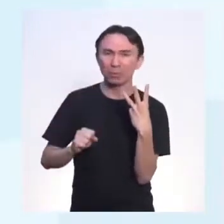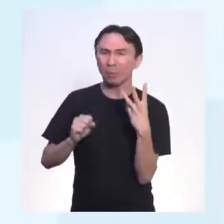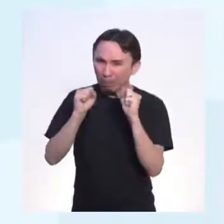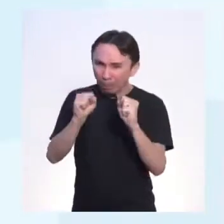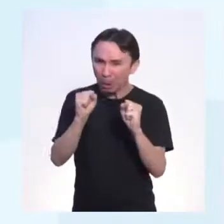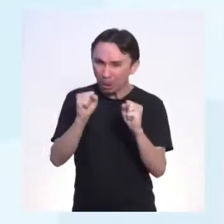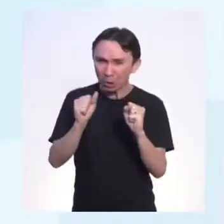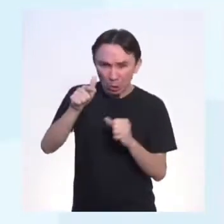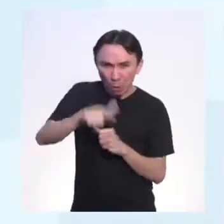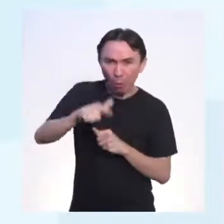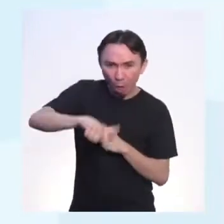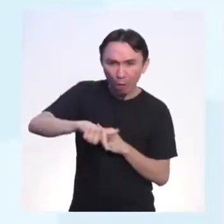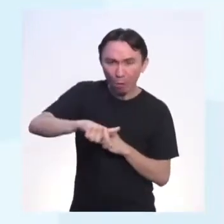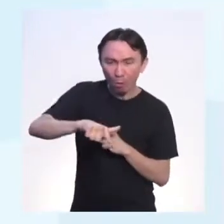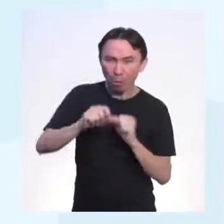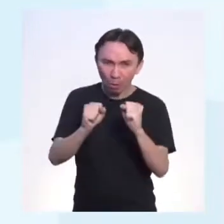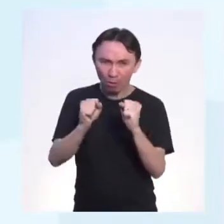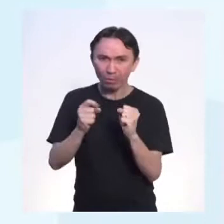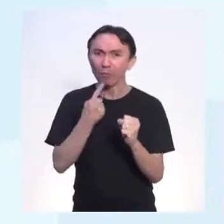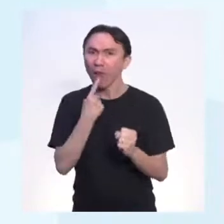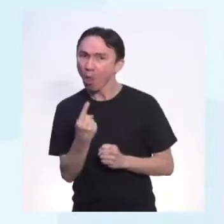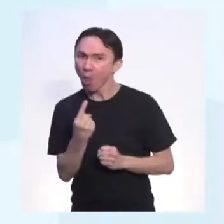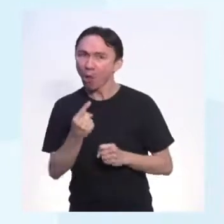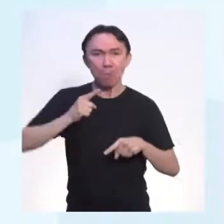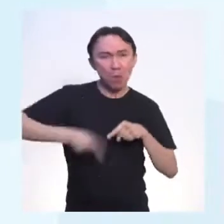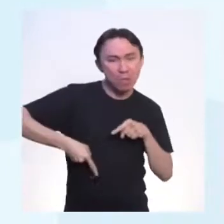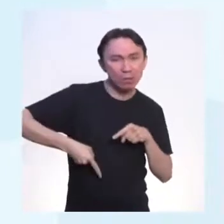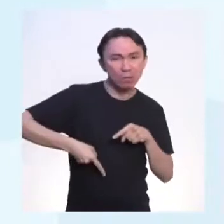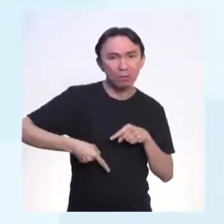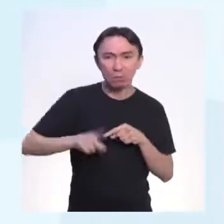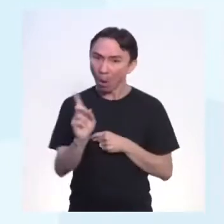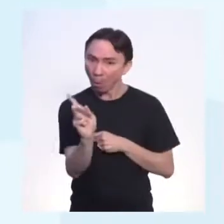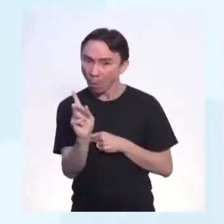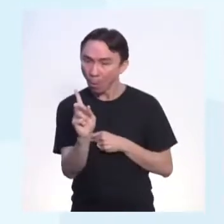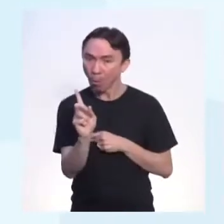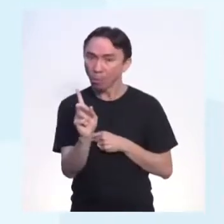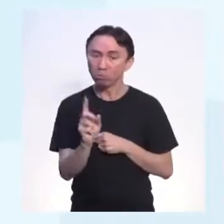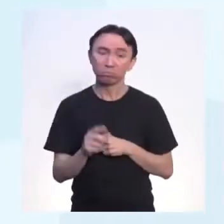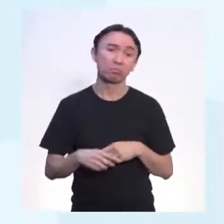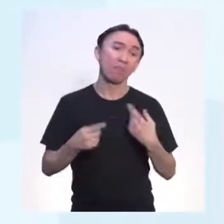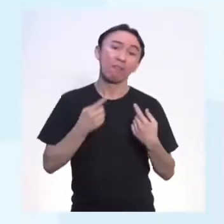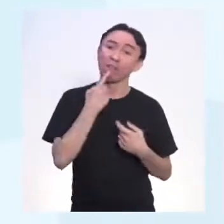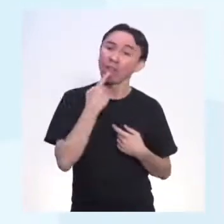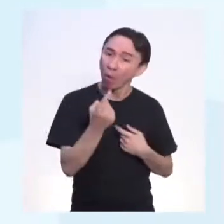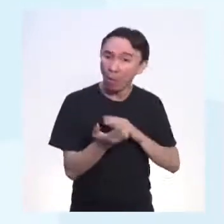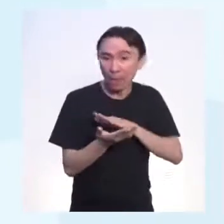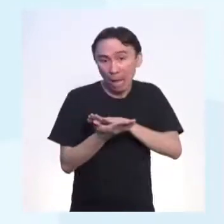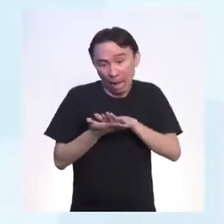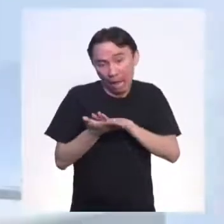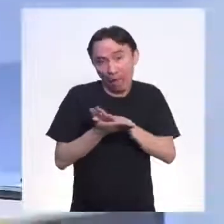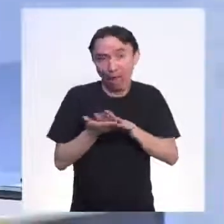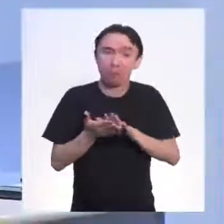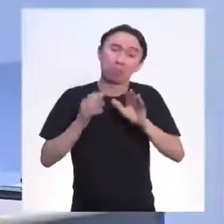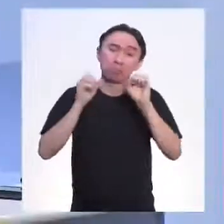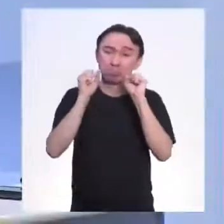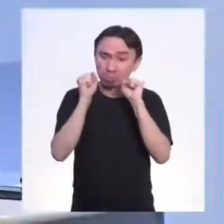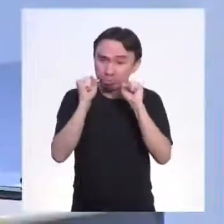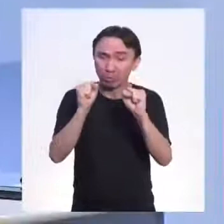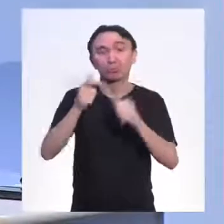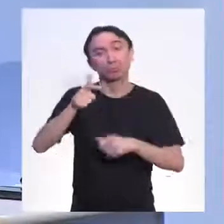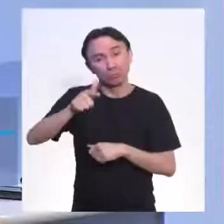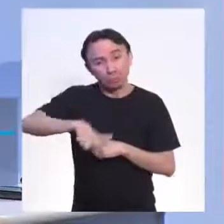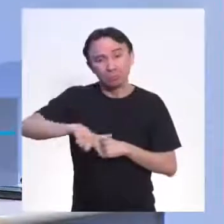pode? Falou alguma coisa na atividade? Não? Bom, se não falou nada, é porque pode